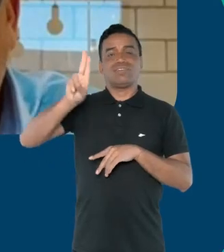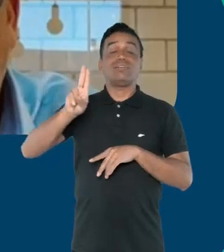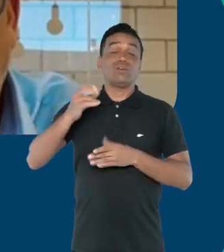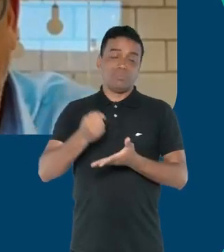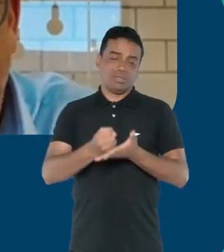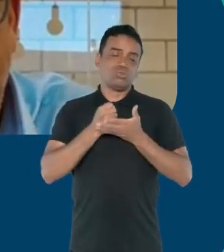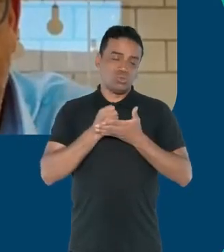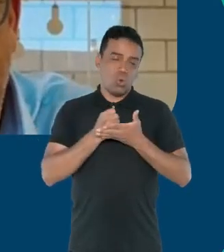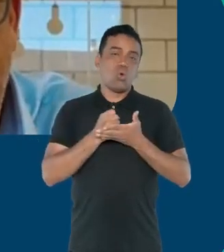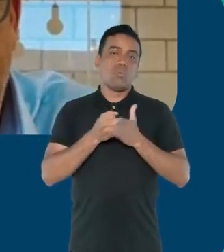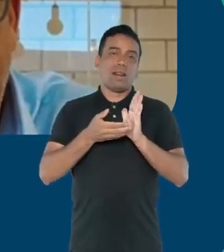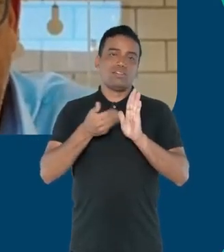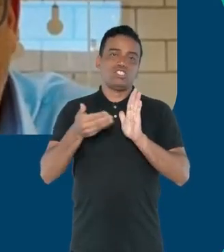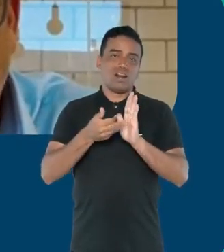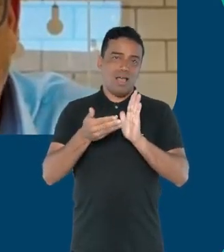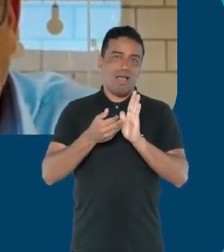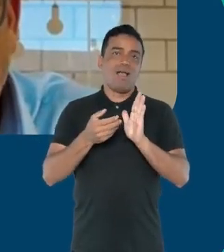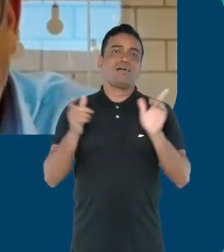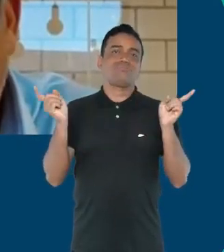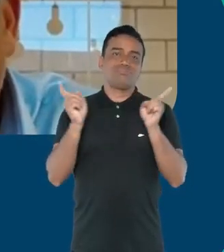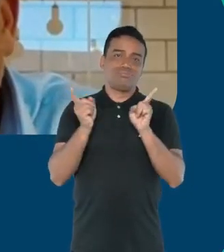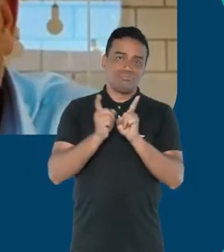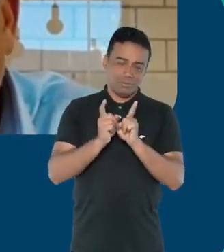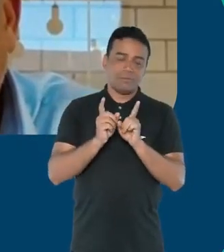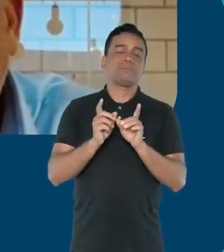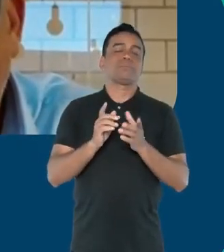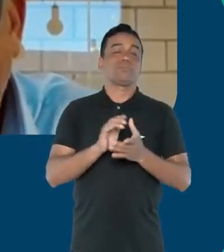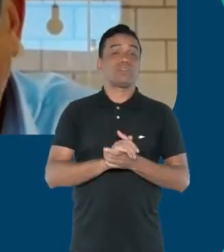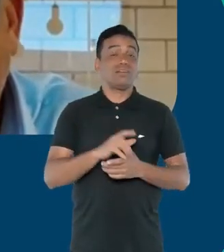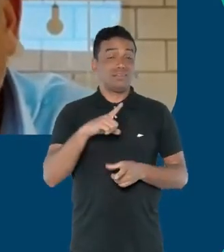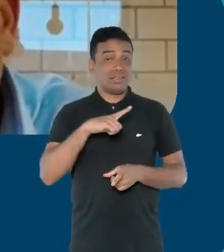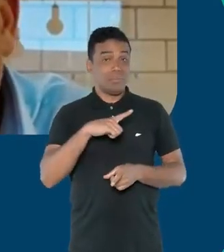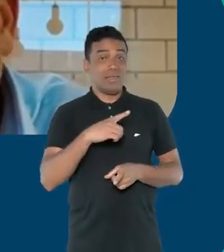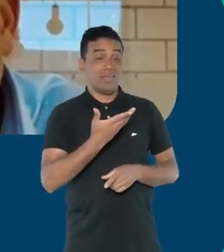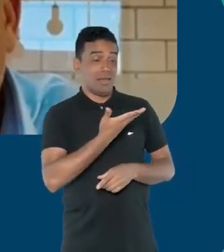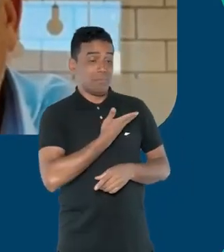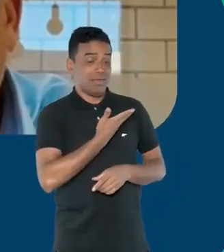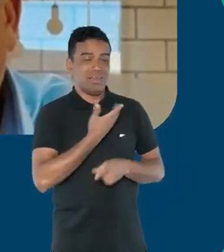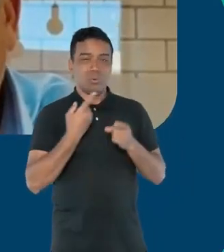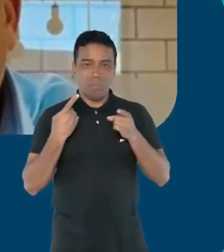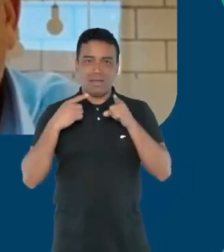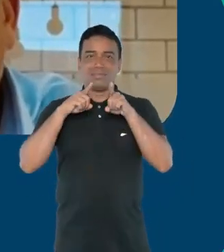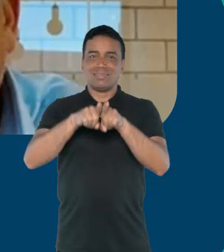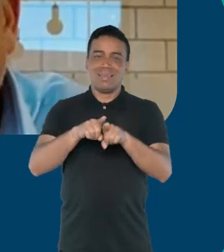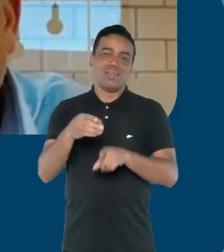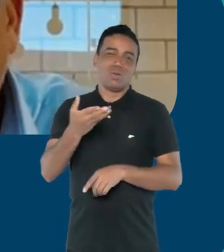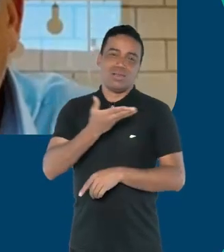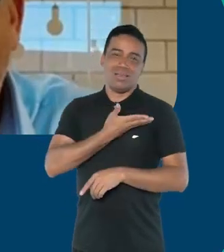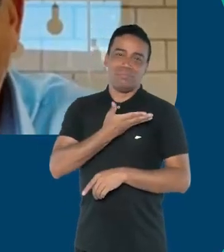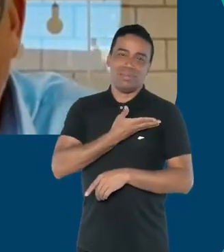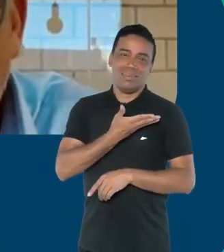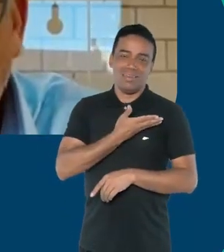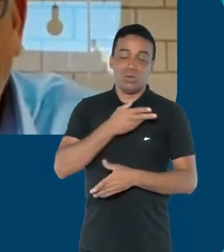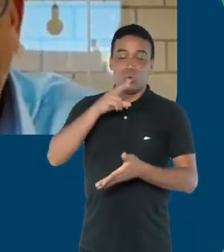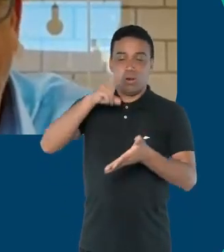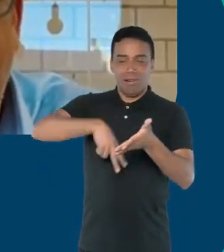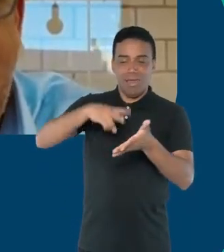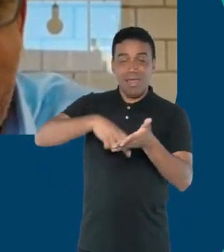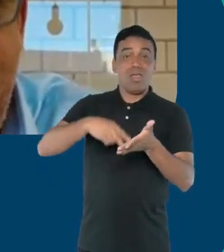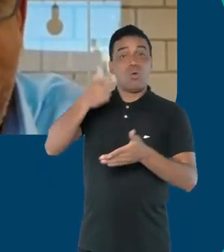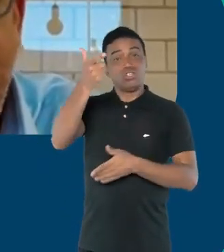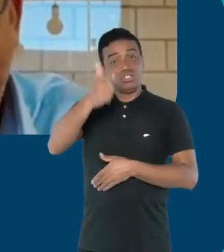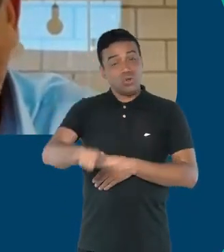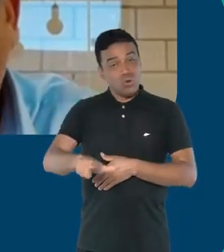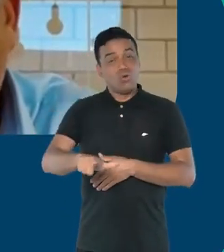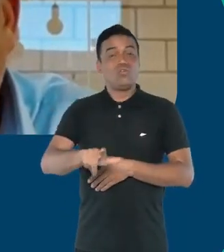edição. E eu tive também, né, um companheiro de letras, um amigo que me ajudou, releu, né, o